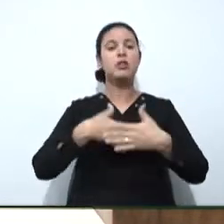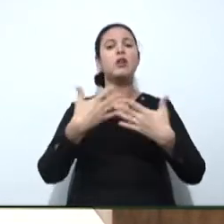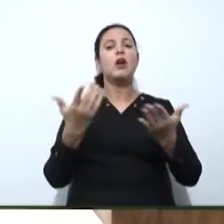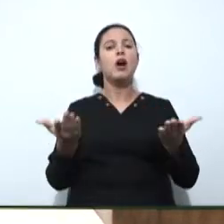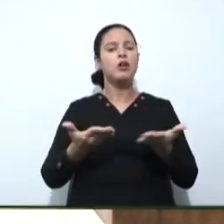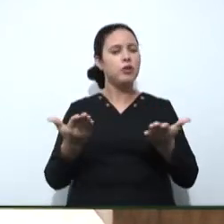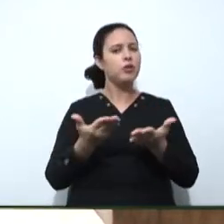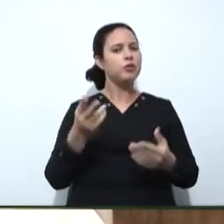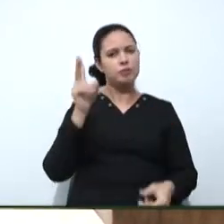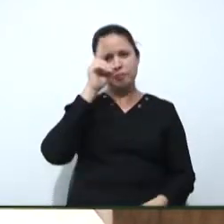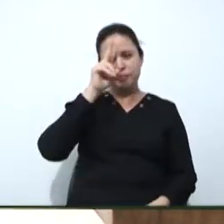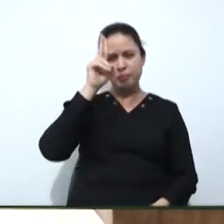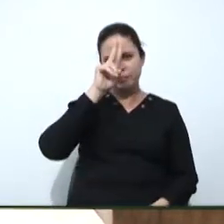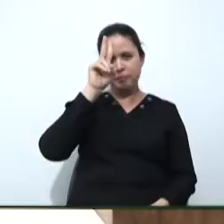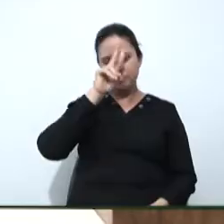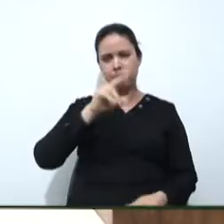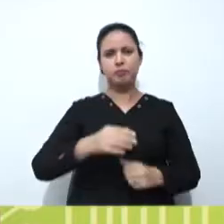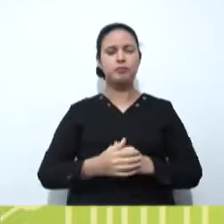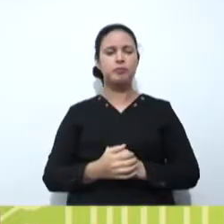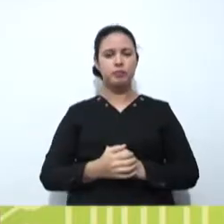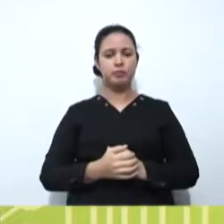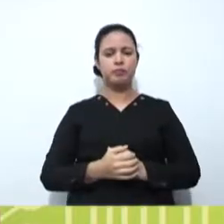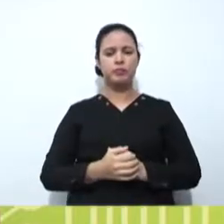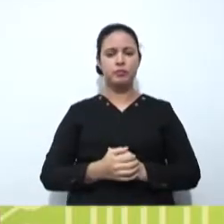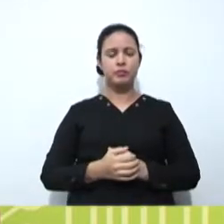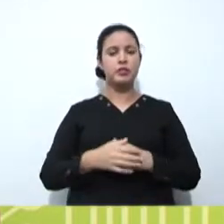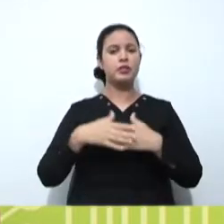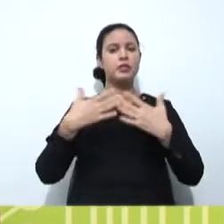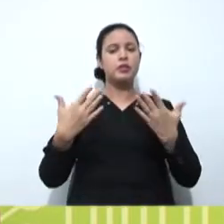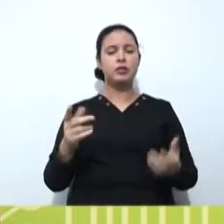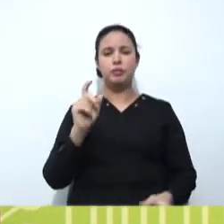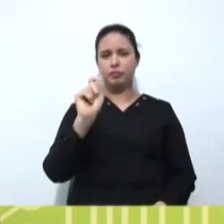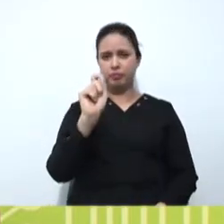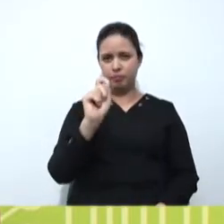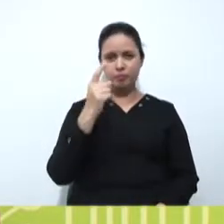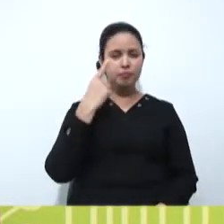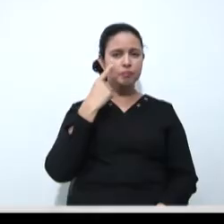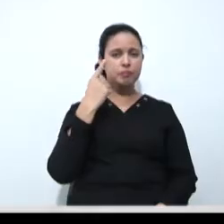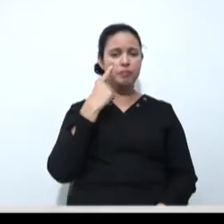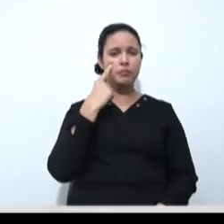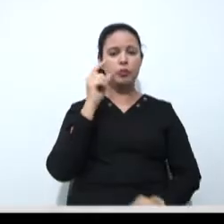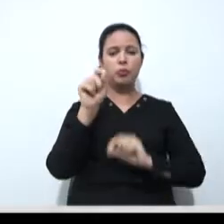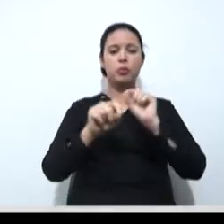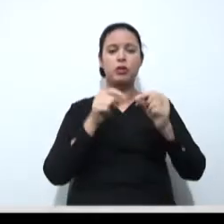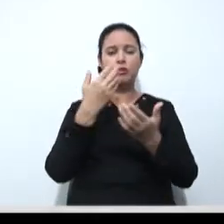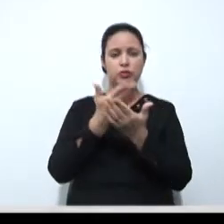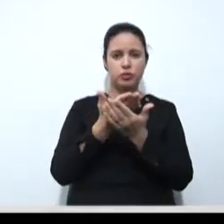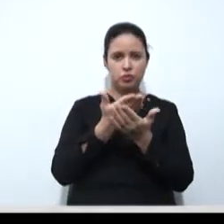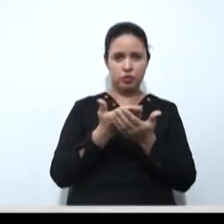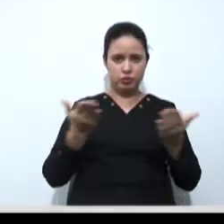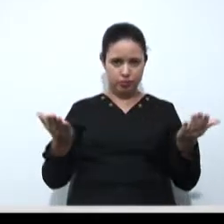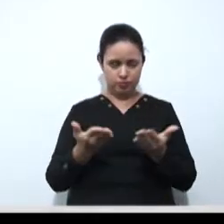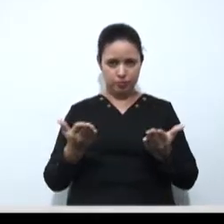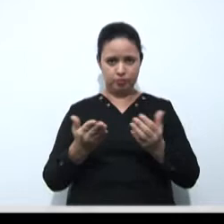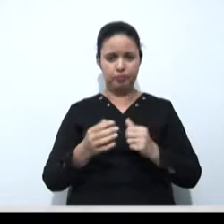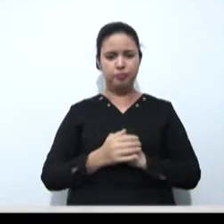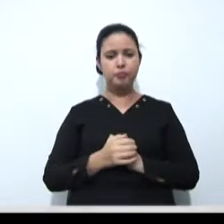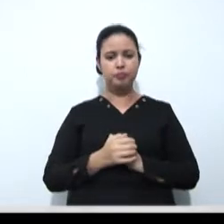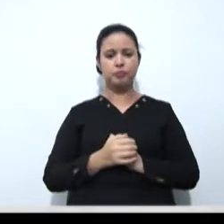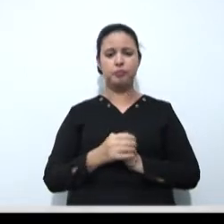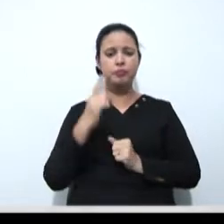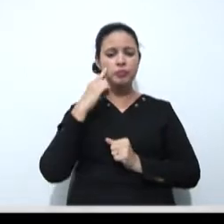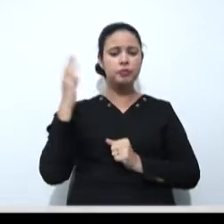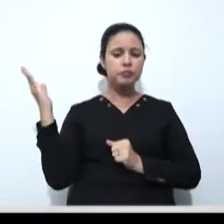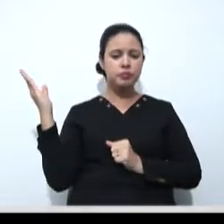uma revisão. Isso mesmo. Vejamos aqui comigo então, pessoal. O que nós vamos rever na aula de hoje? Vamos rever sobre